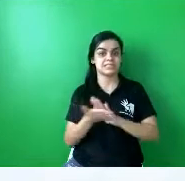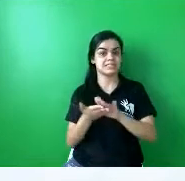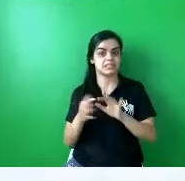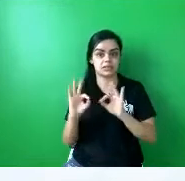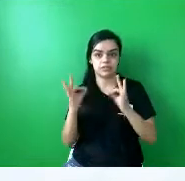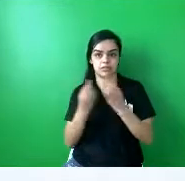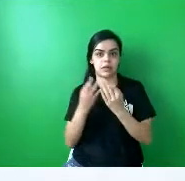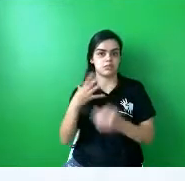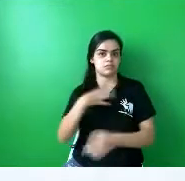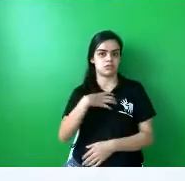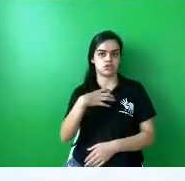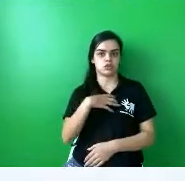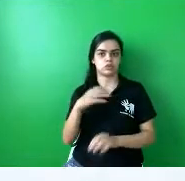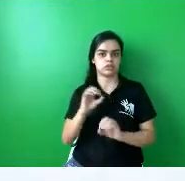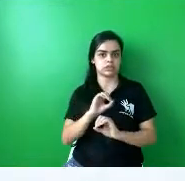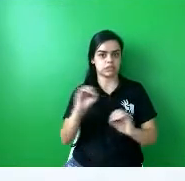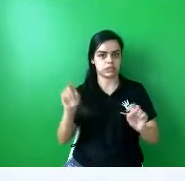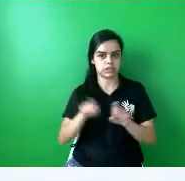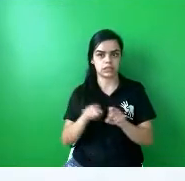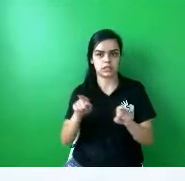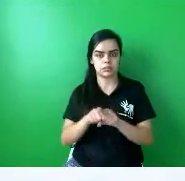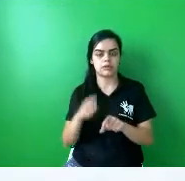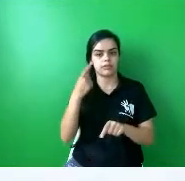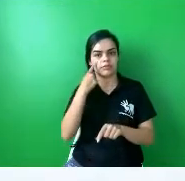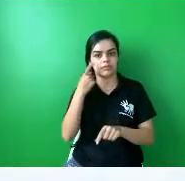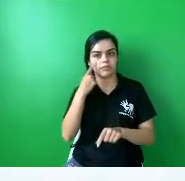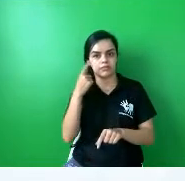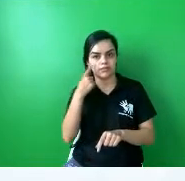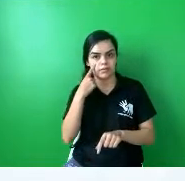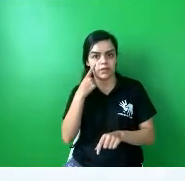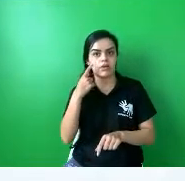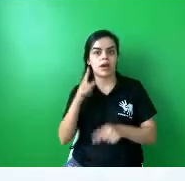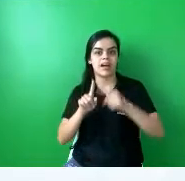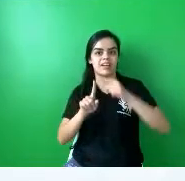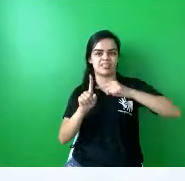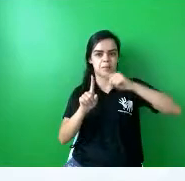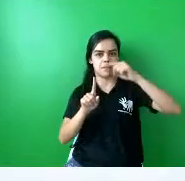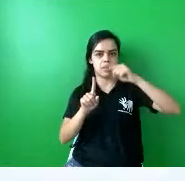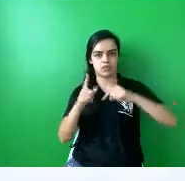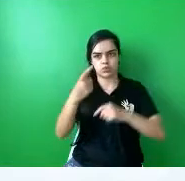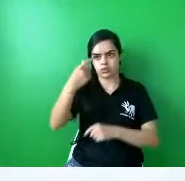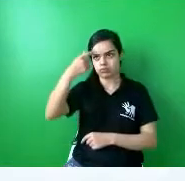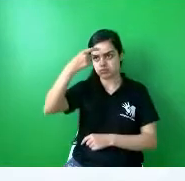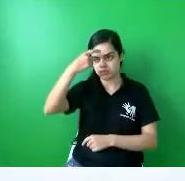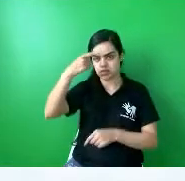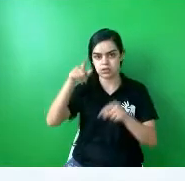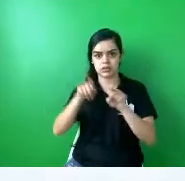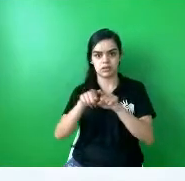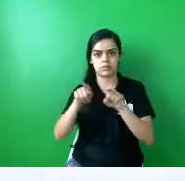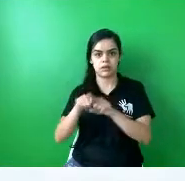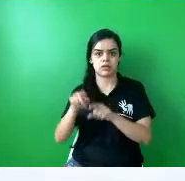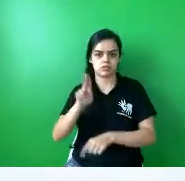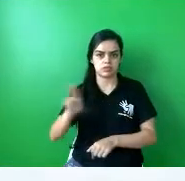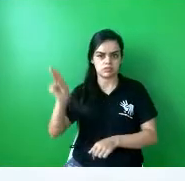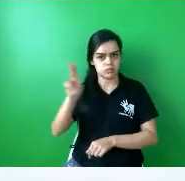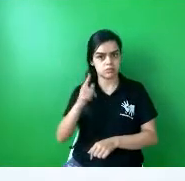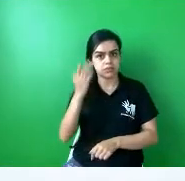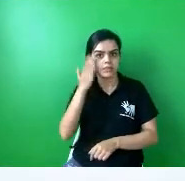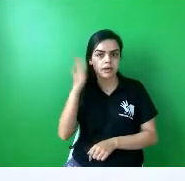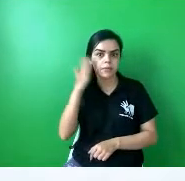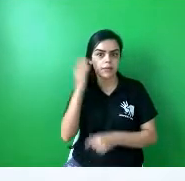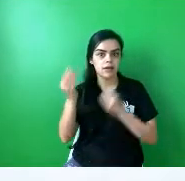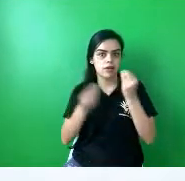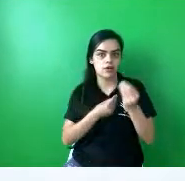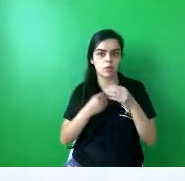está tendo também. Tá. É feito o aferimento da temperatura e eles têm também o uso do oxímetro lá também para poder saber como que está